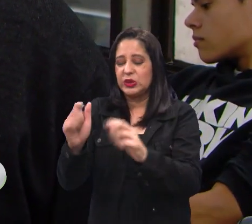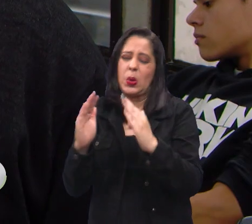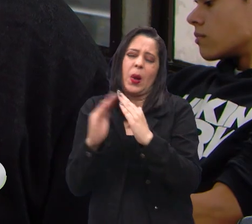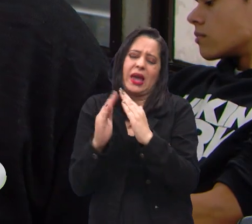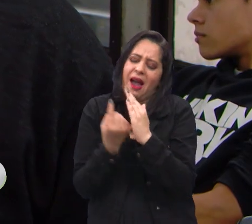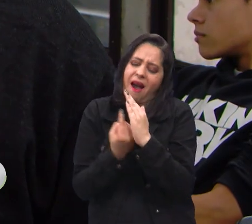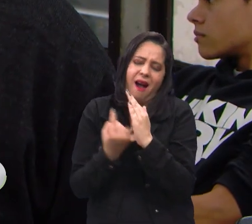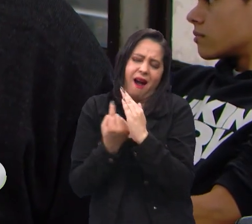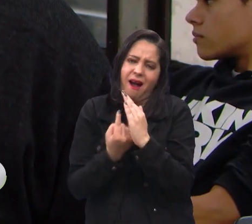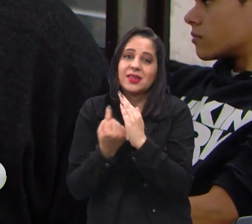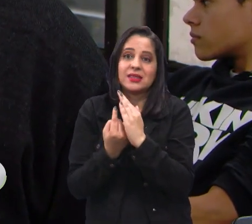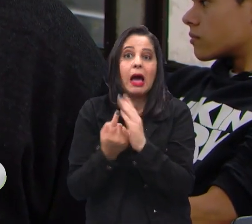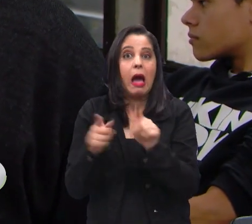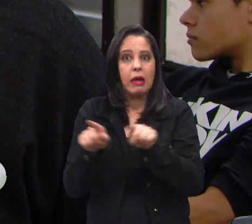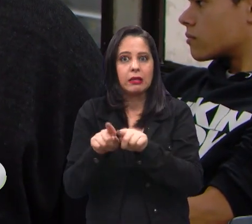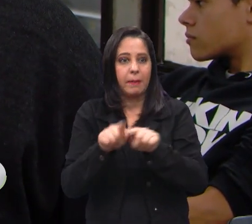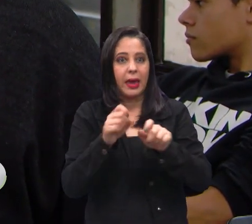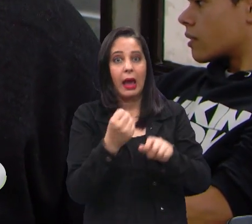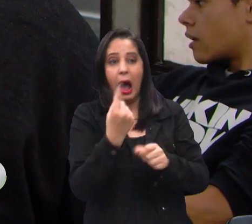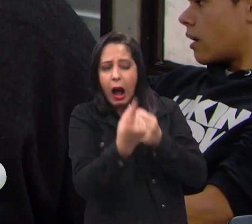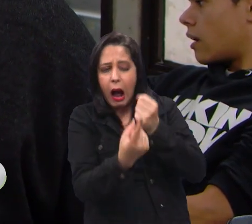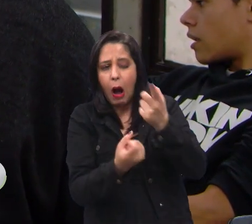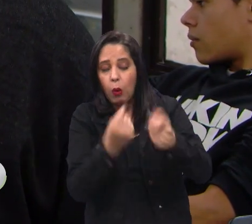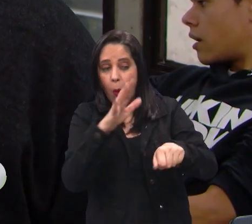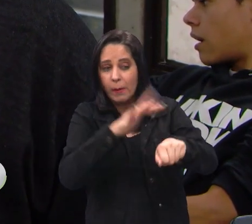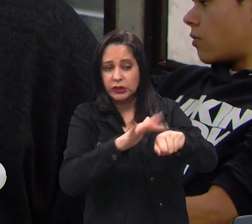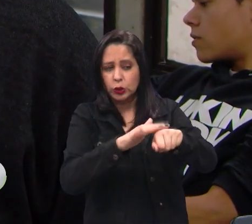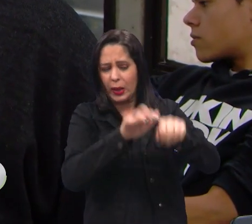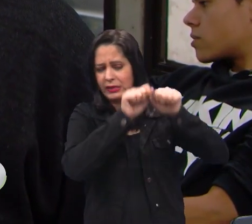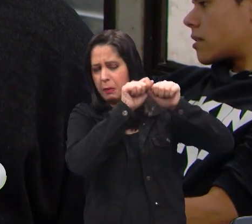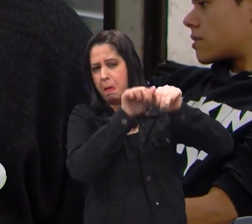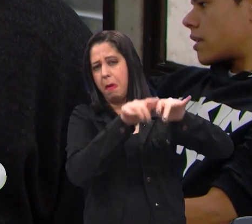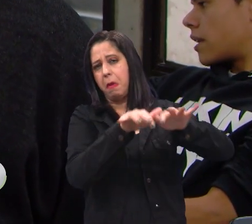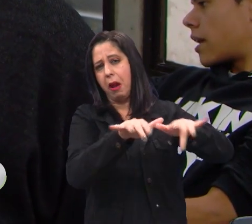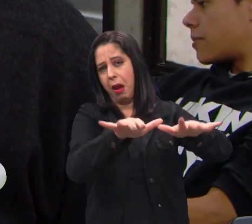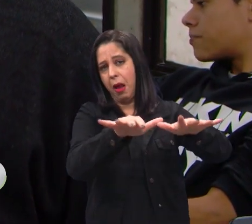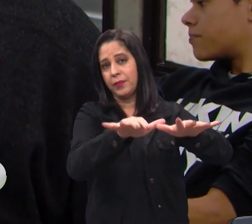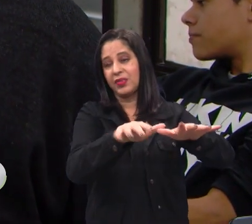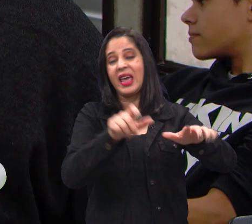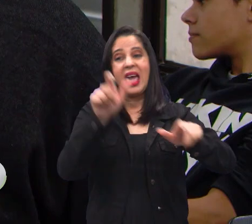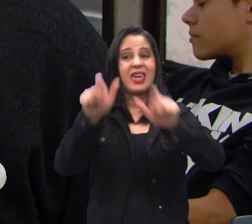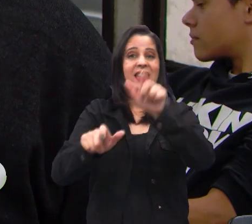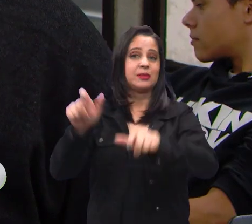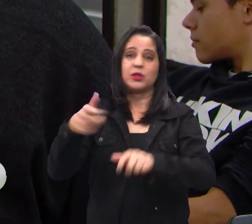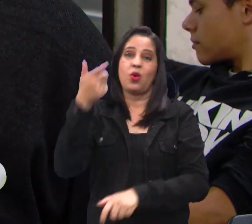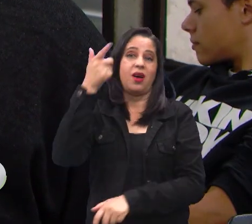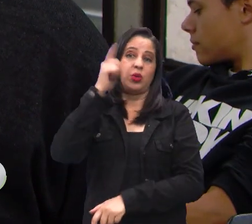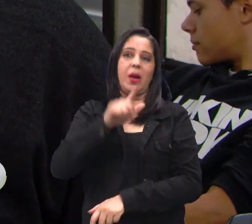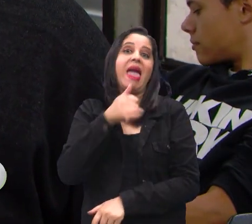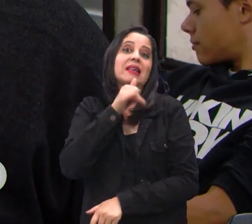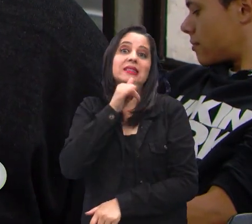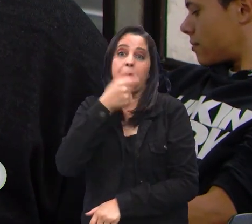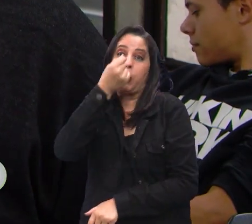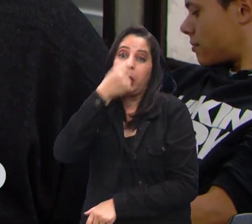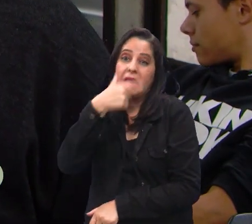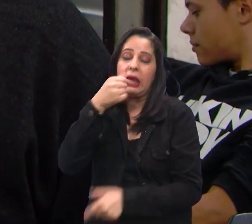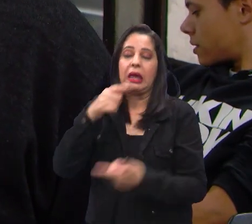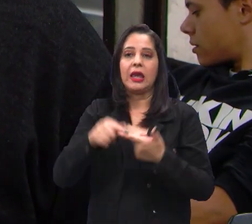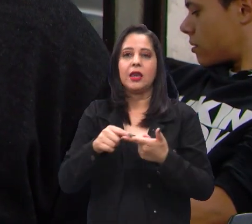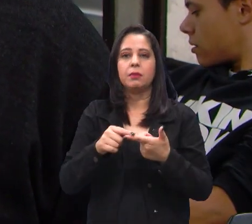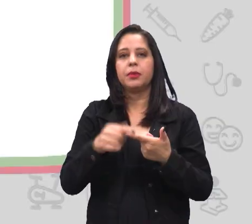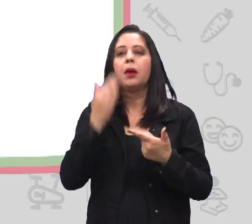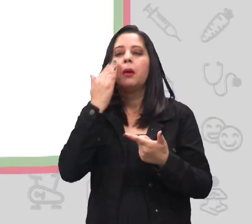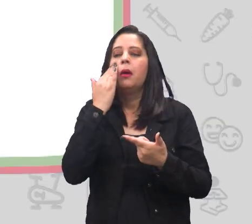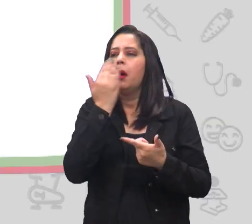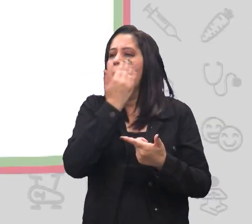também traz algumas doenças que impedem, mesmo que temporariamente, mas impedem a doação, como a gripe, o resfriado, sinusite,